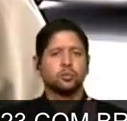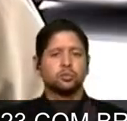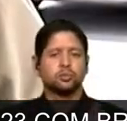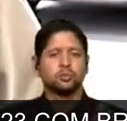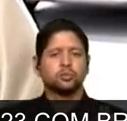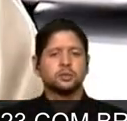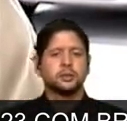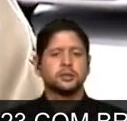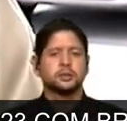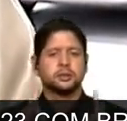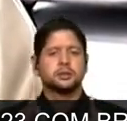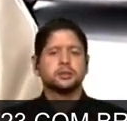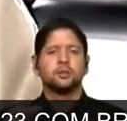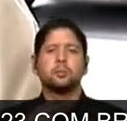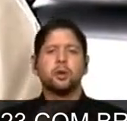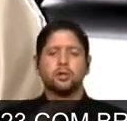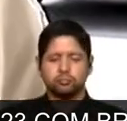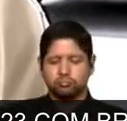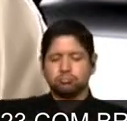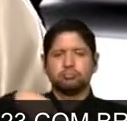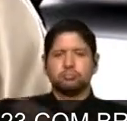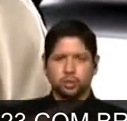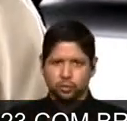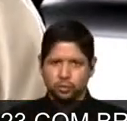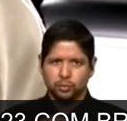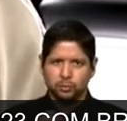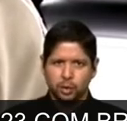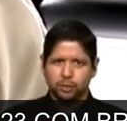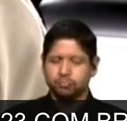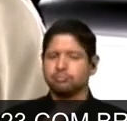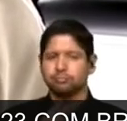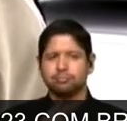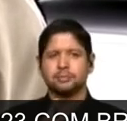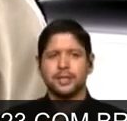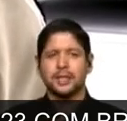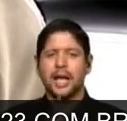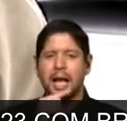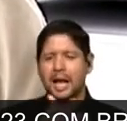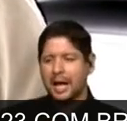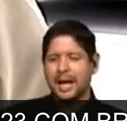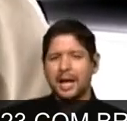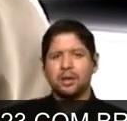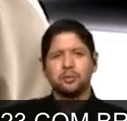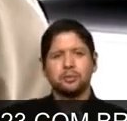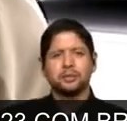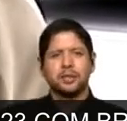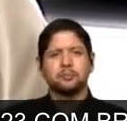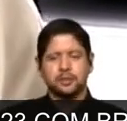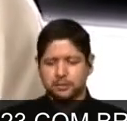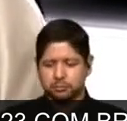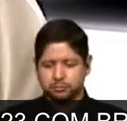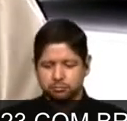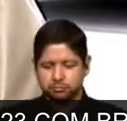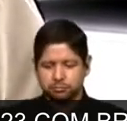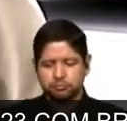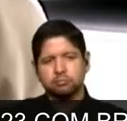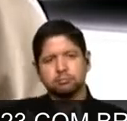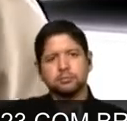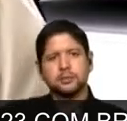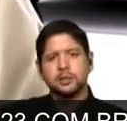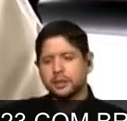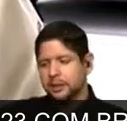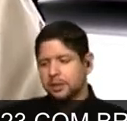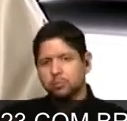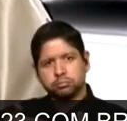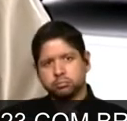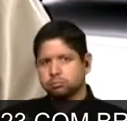As crianças não devem andar de elevador sozinhas. Piscinas de condomínio também, as piscinas devem ter barreiras físicas que as crianças acessem